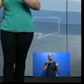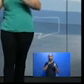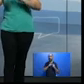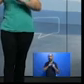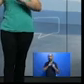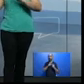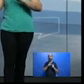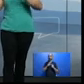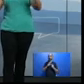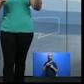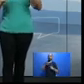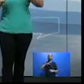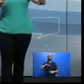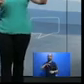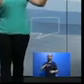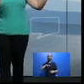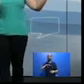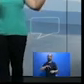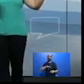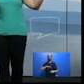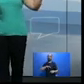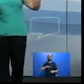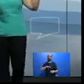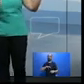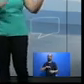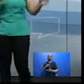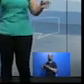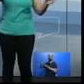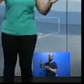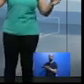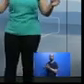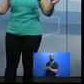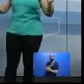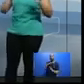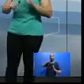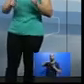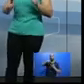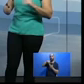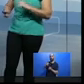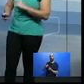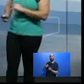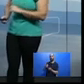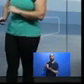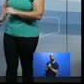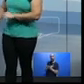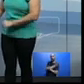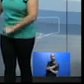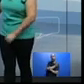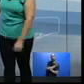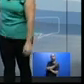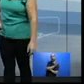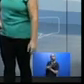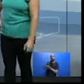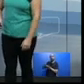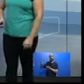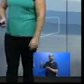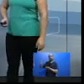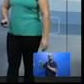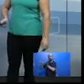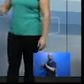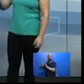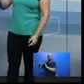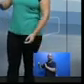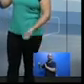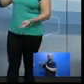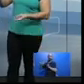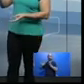ao meio. O que achasse de um lado era Espanha, e o que achasse do outro lado era de Portugal, tá?